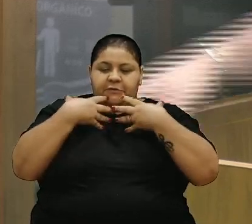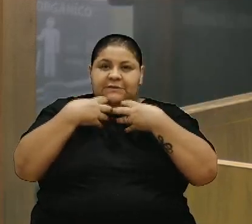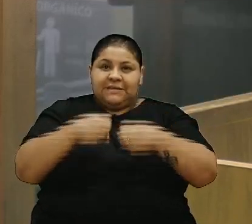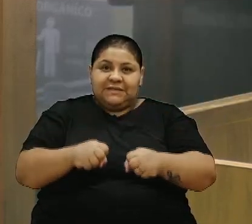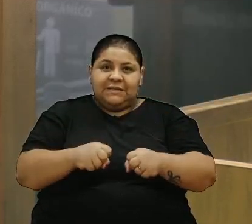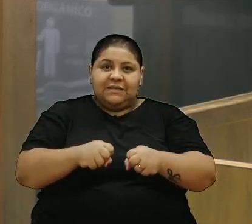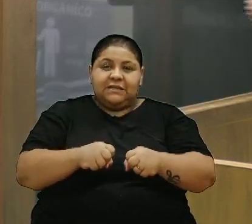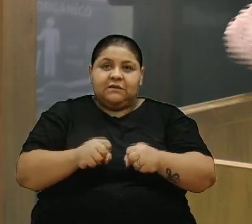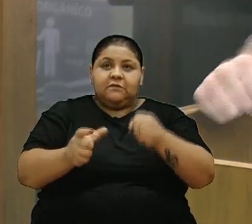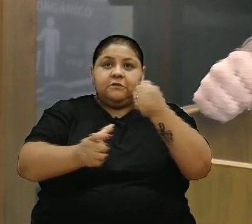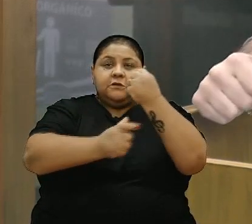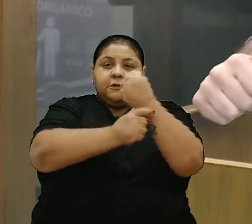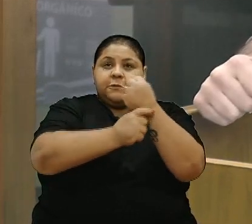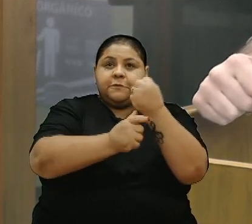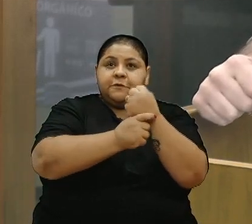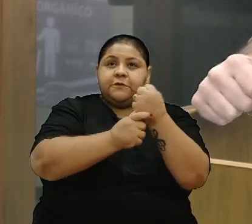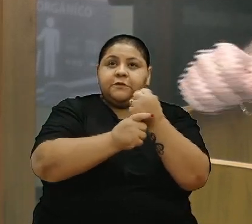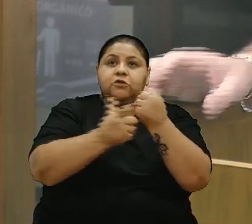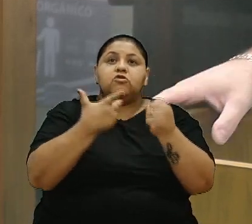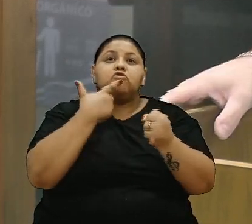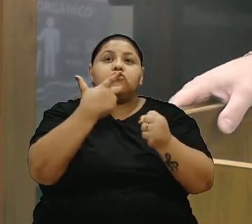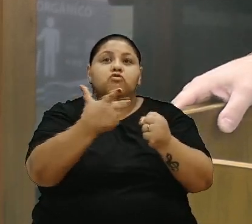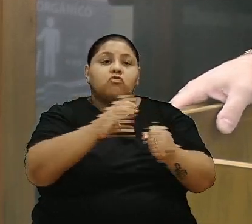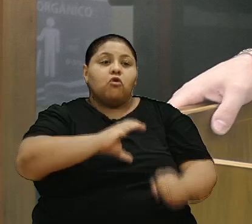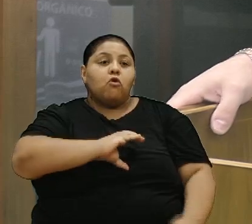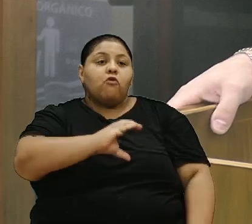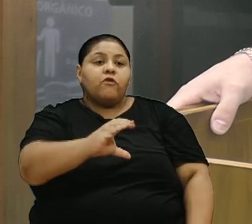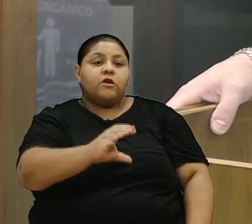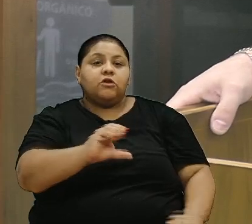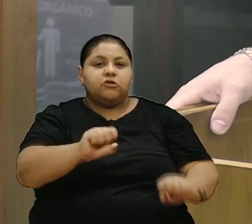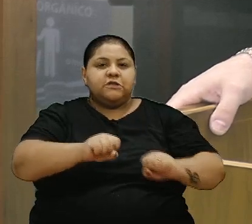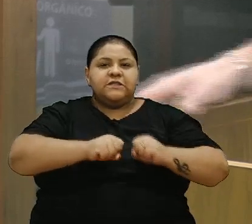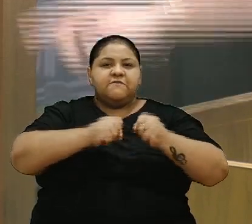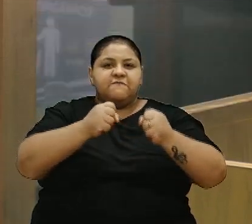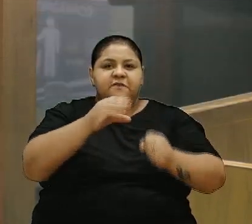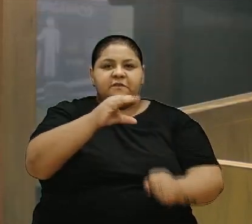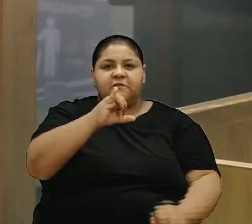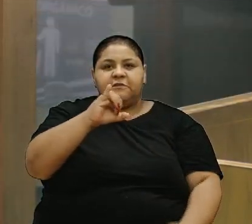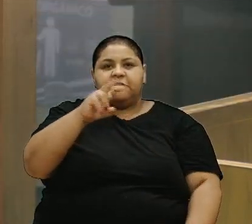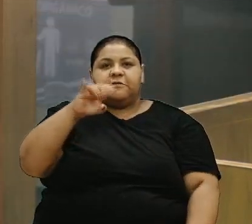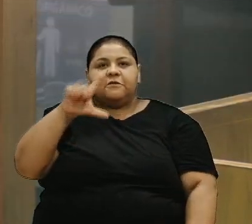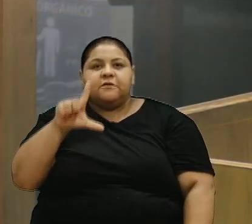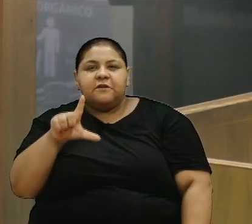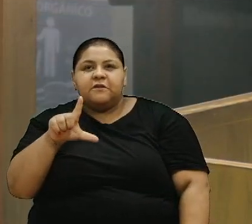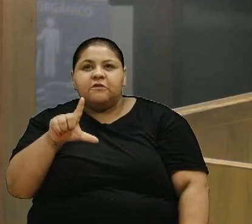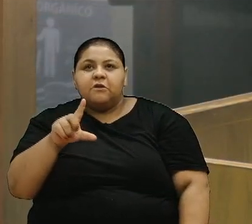município, falem com o coordenador de Defesa Civil, o Tenente Armando, vê a